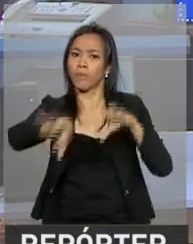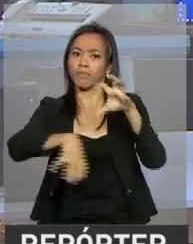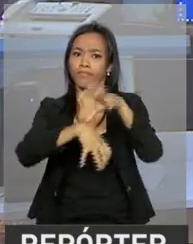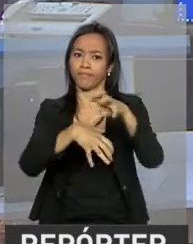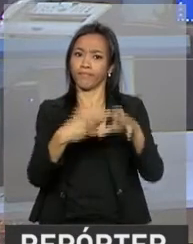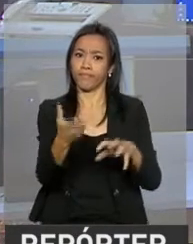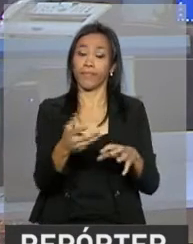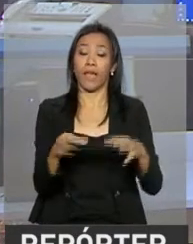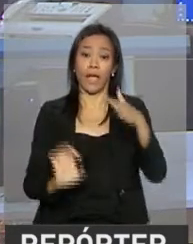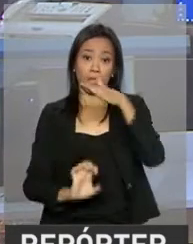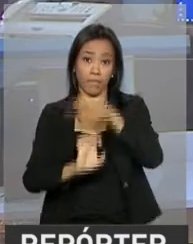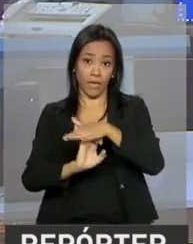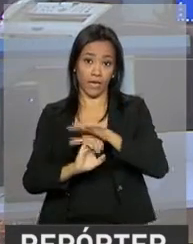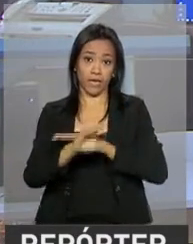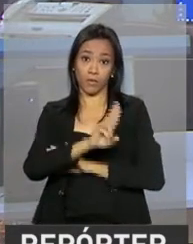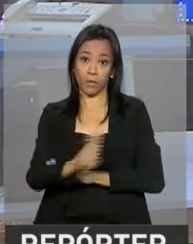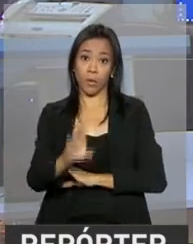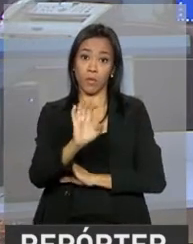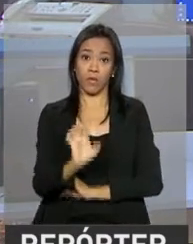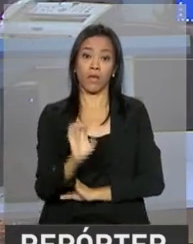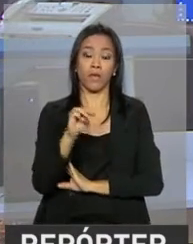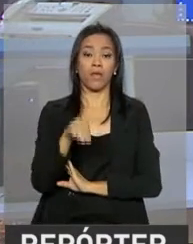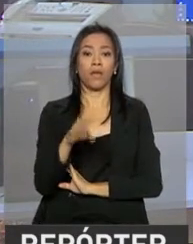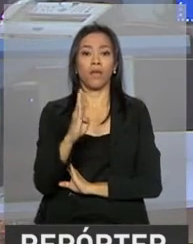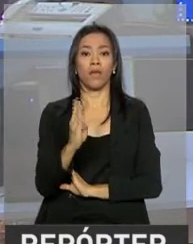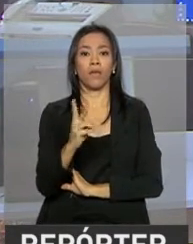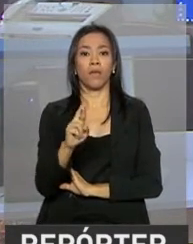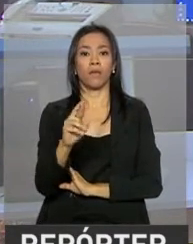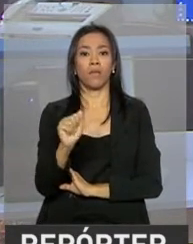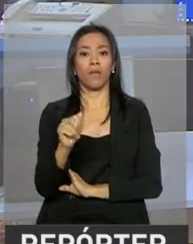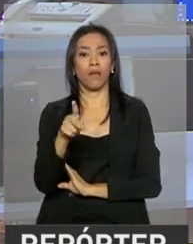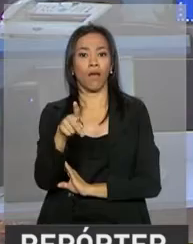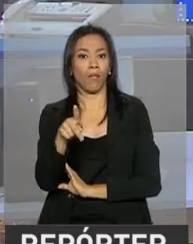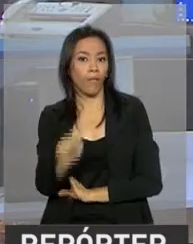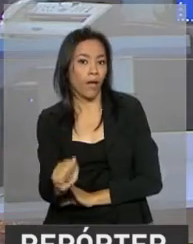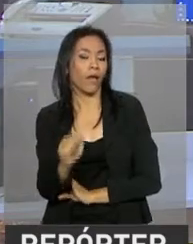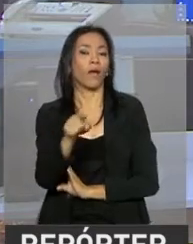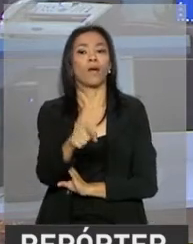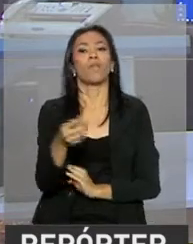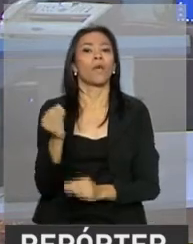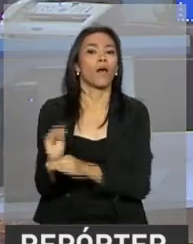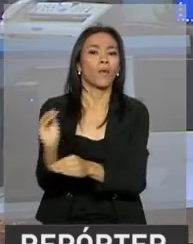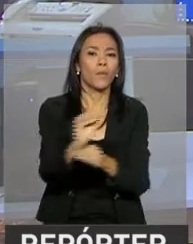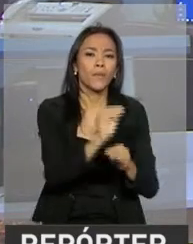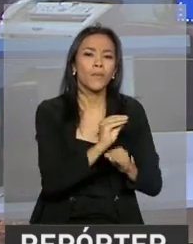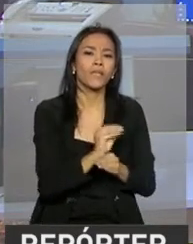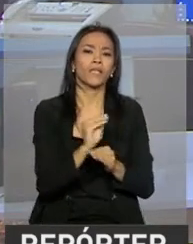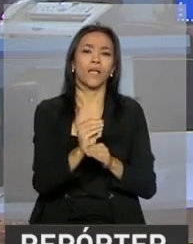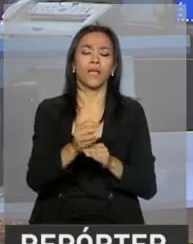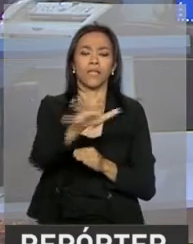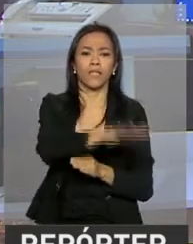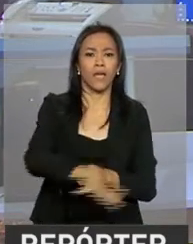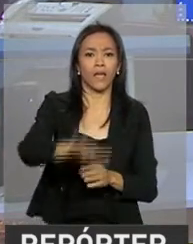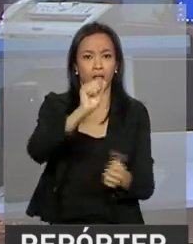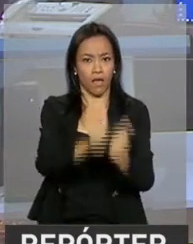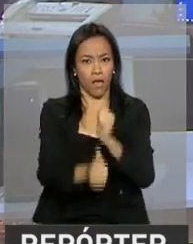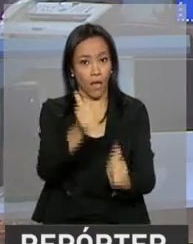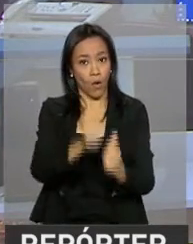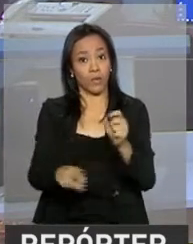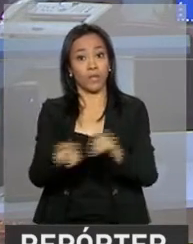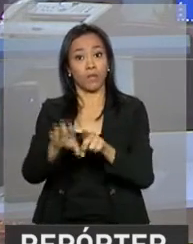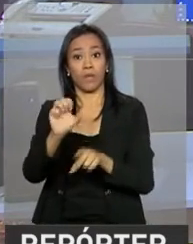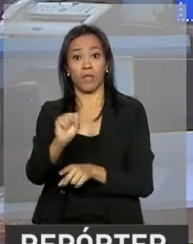uma solução sustentável para combater a praga que atinge lavouras de arroz e soja já o repórter ney pereira